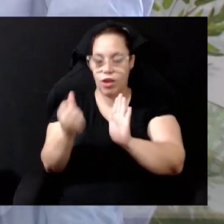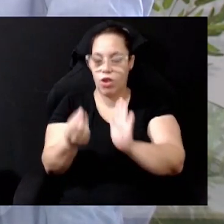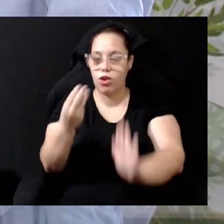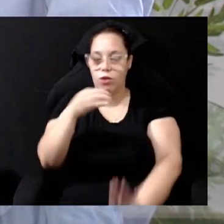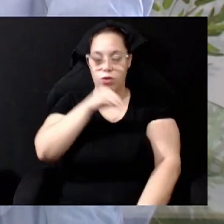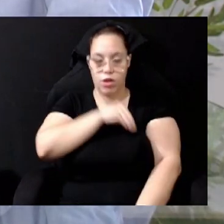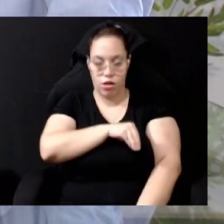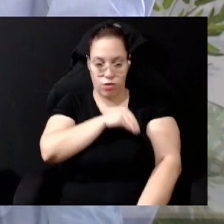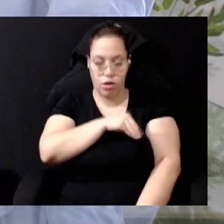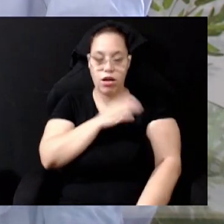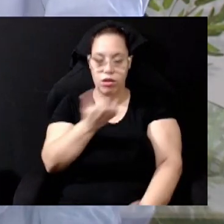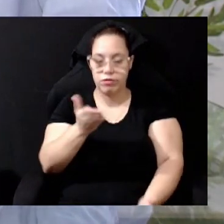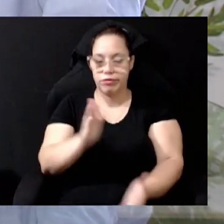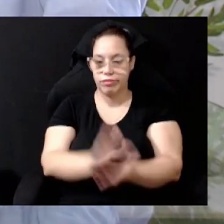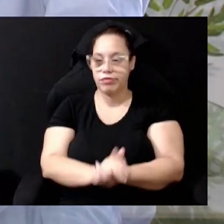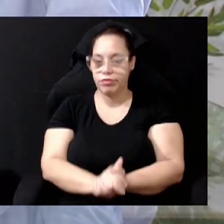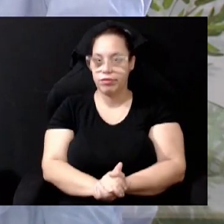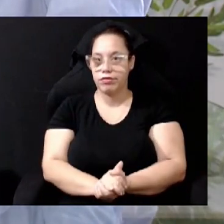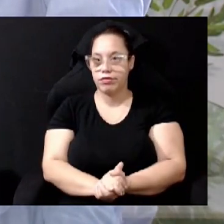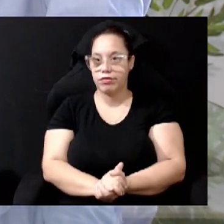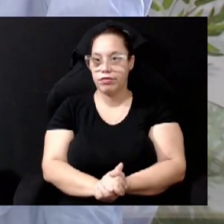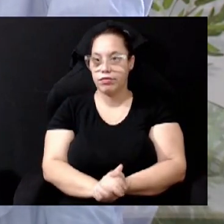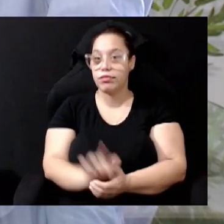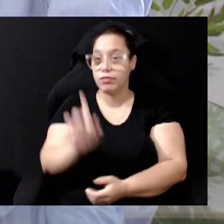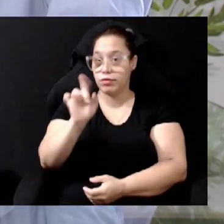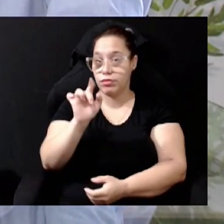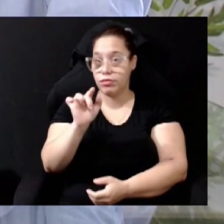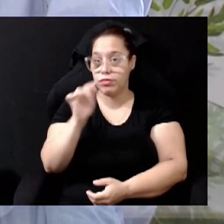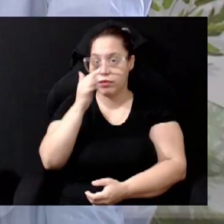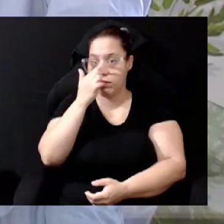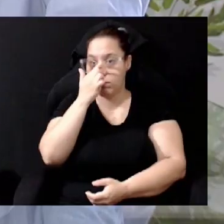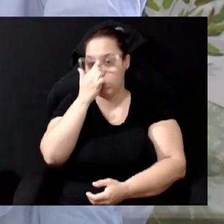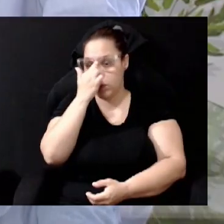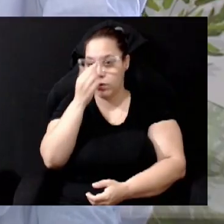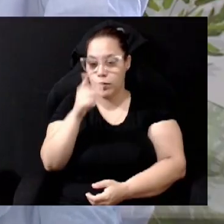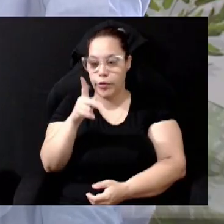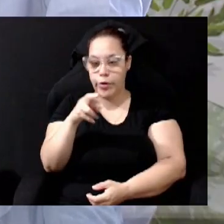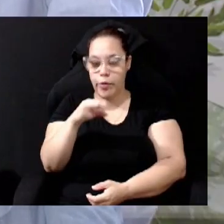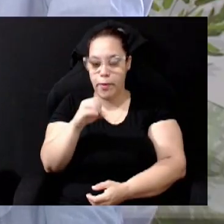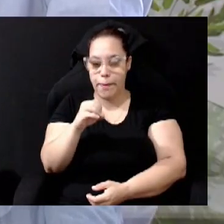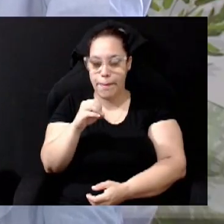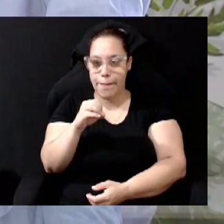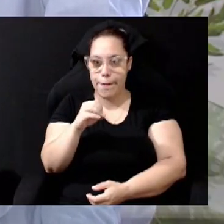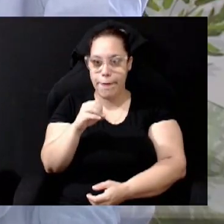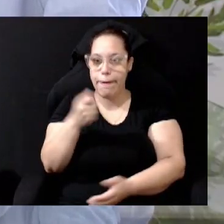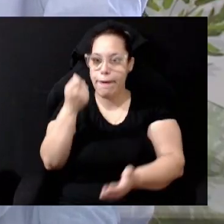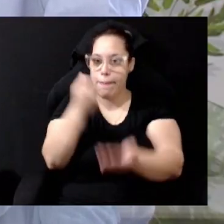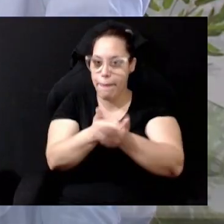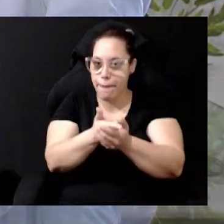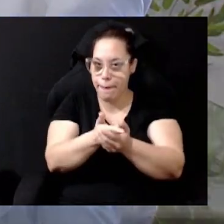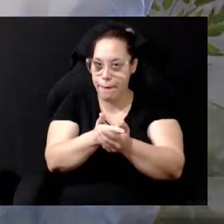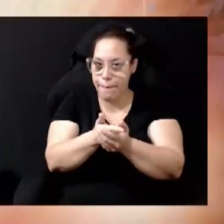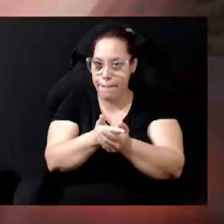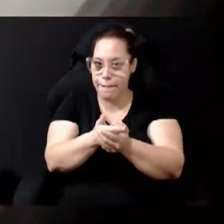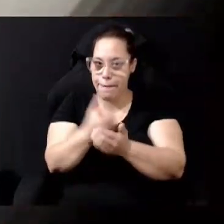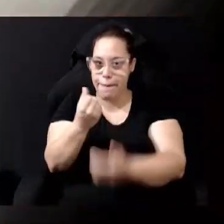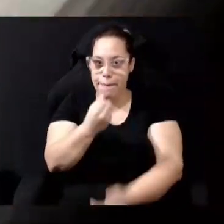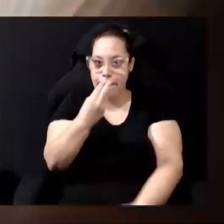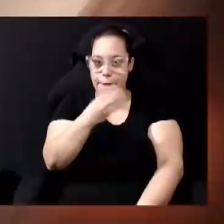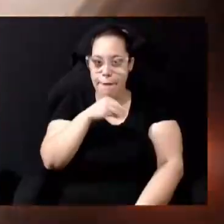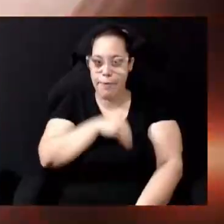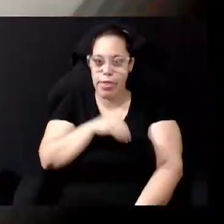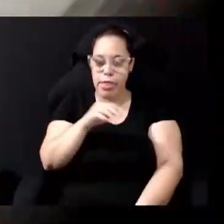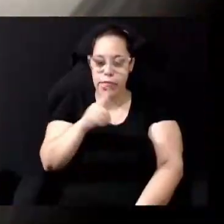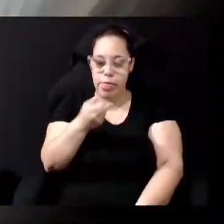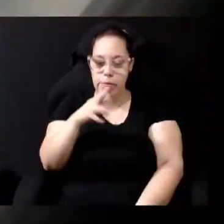Integram esse benefício. Isso, tudo integra o benefício, porque assim, foi pago e assim, o 13º é uma gratificação sobre aquilo que está